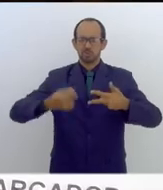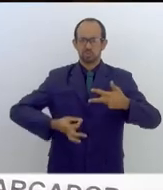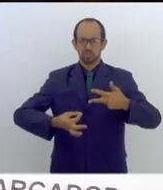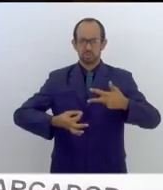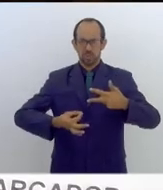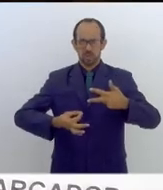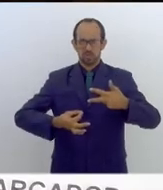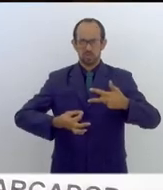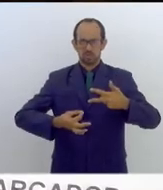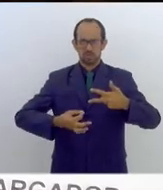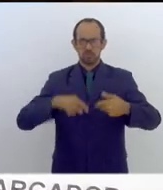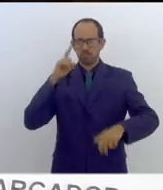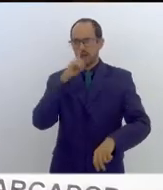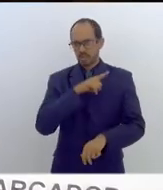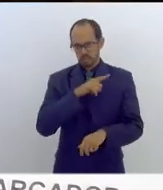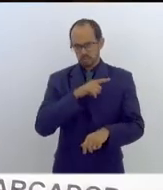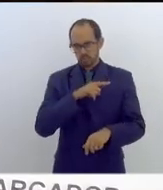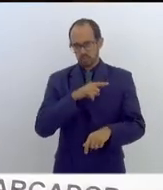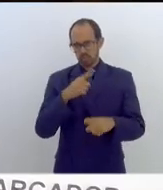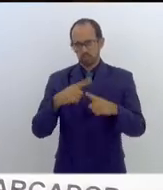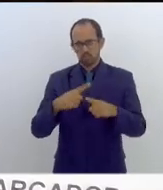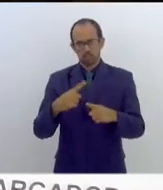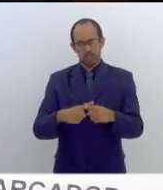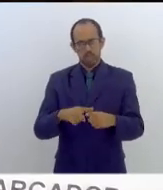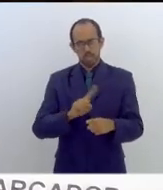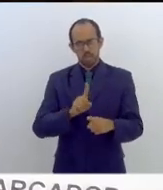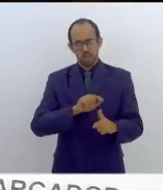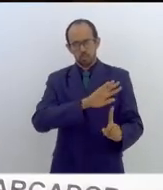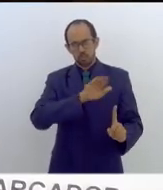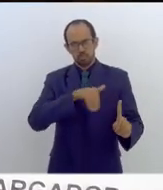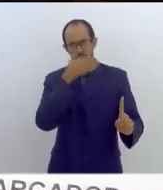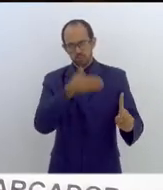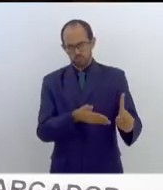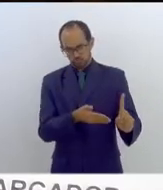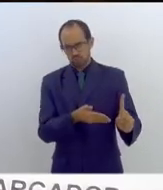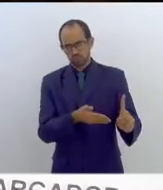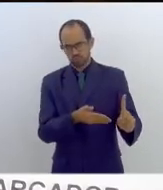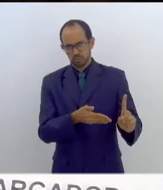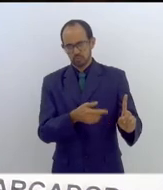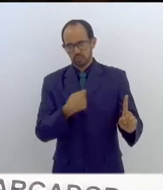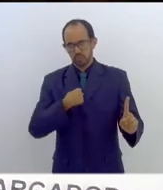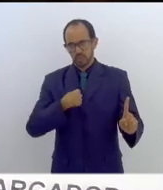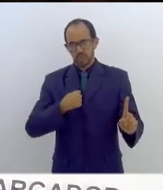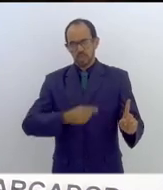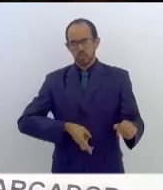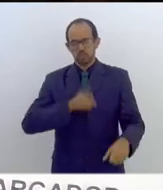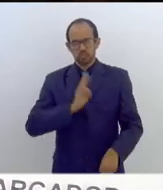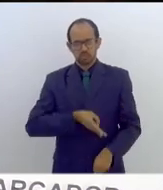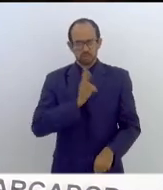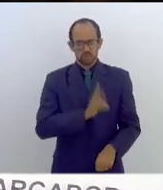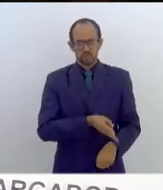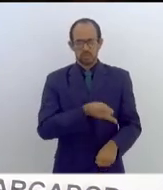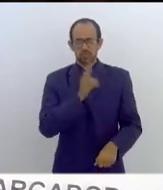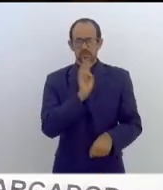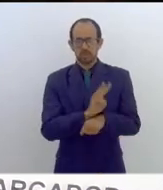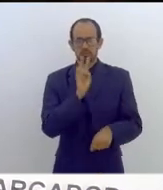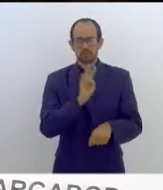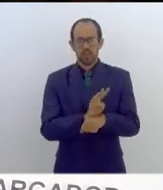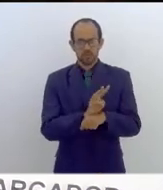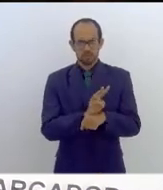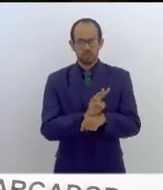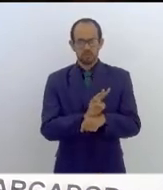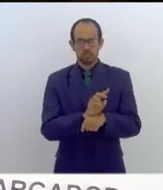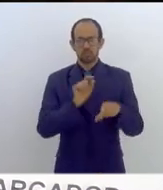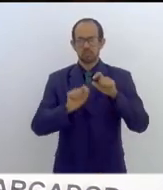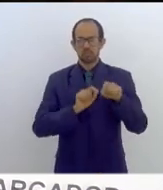pecamos por não prestigiarmos mais eu advogo sempre a tese que a